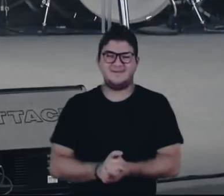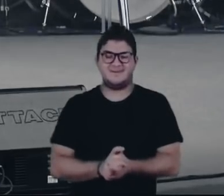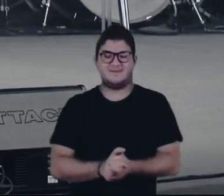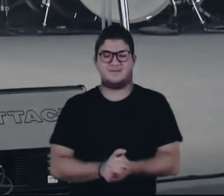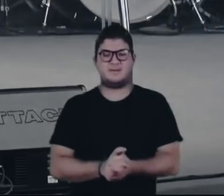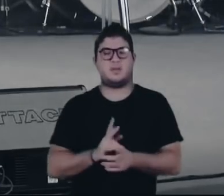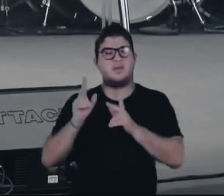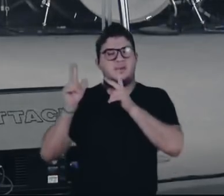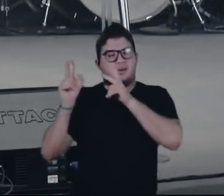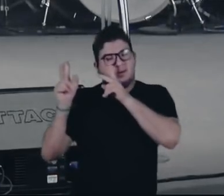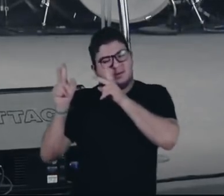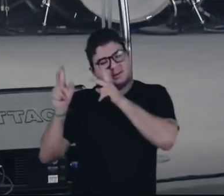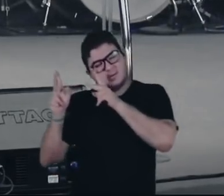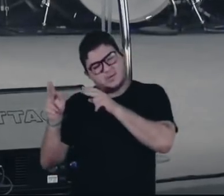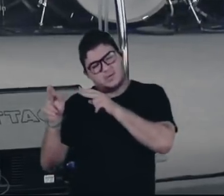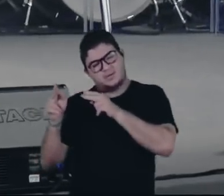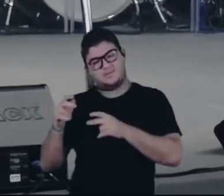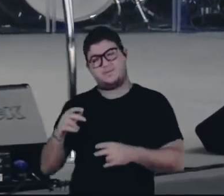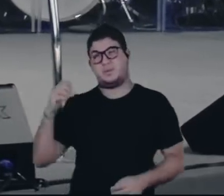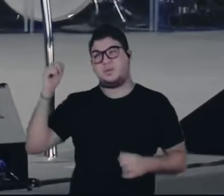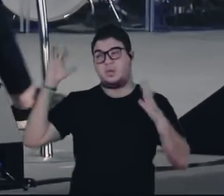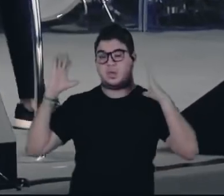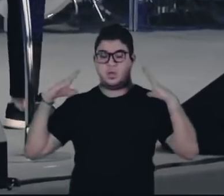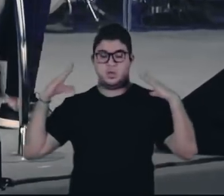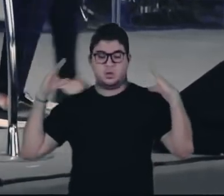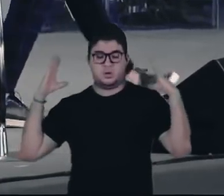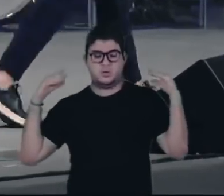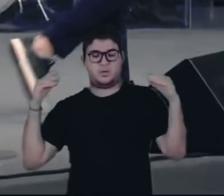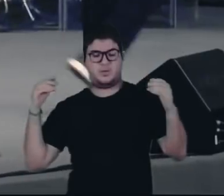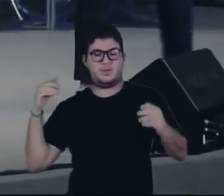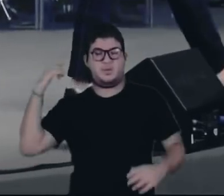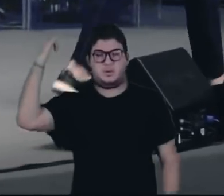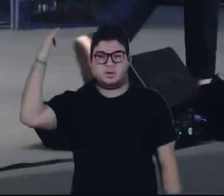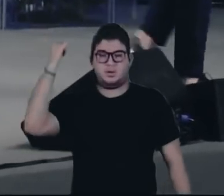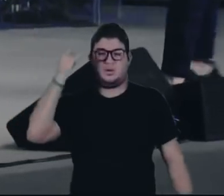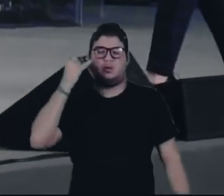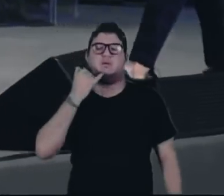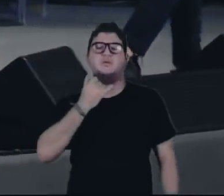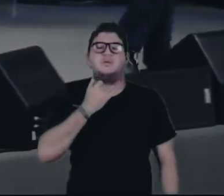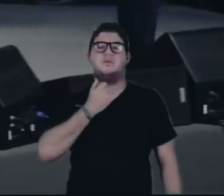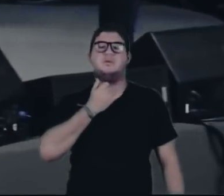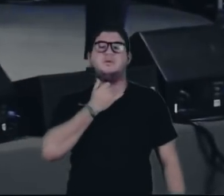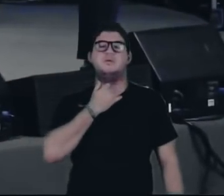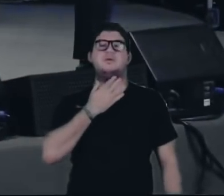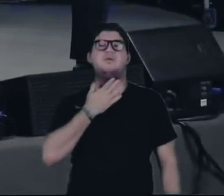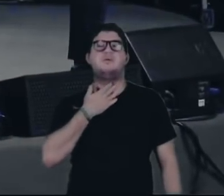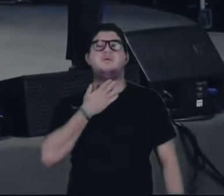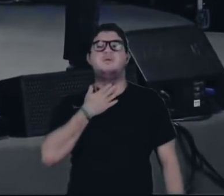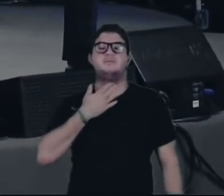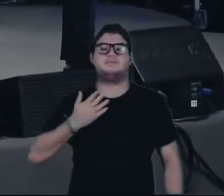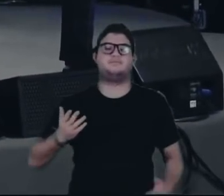estava dormindo e o anjo tocou na minha voz.